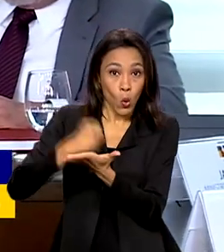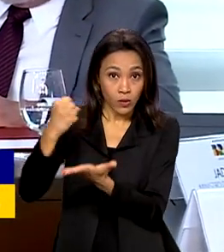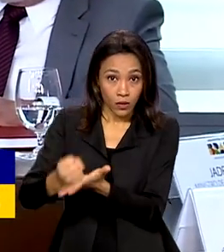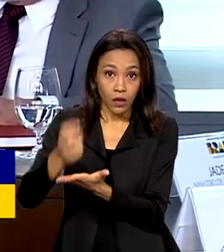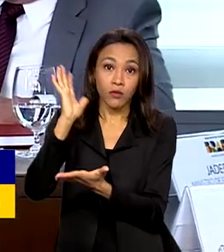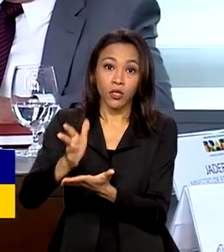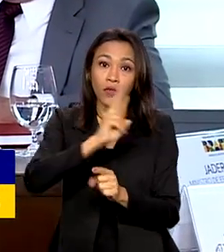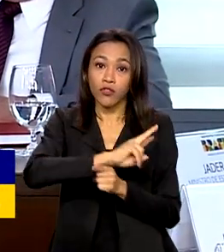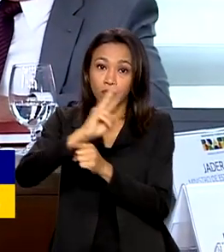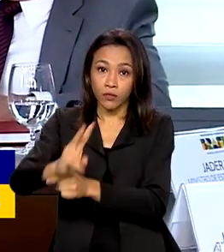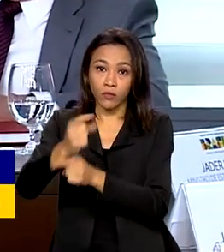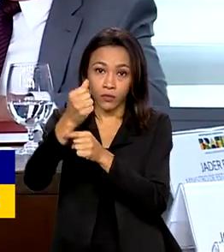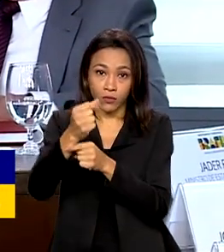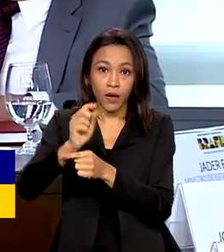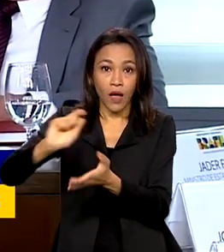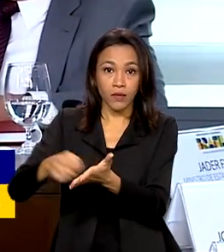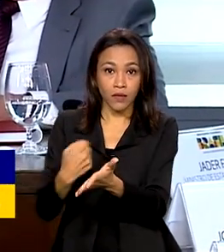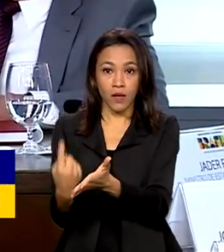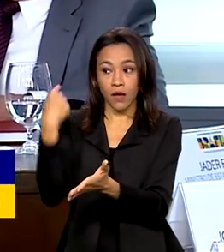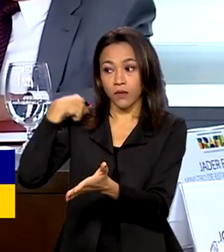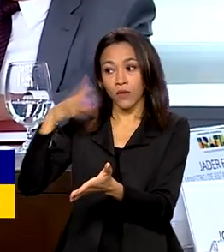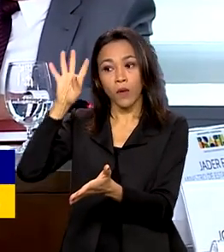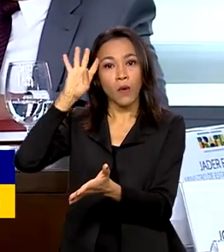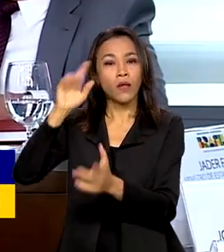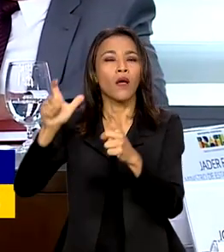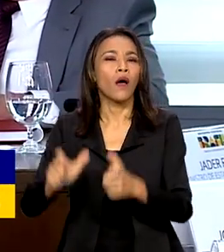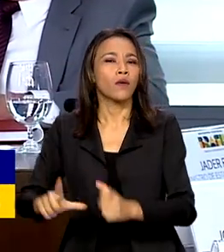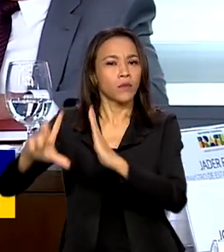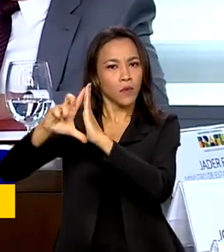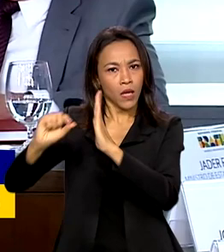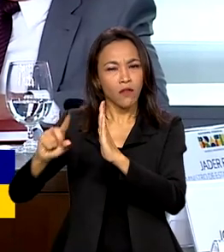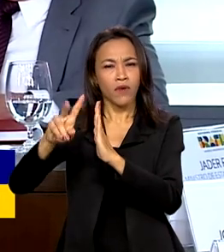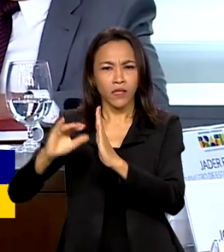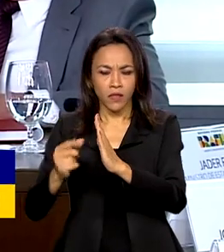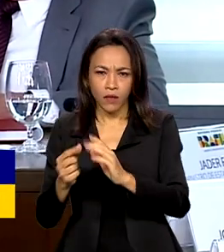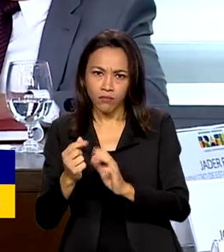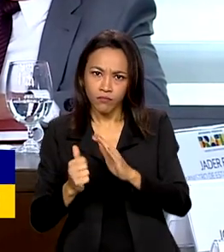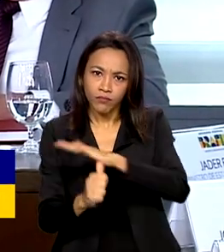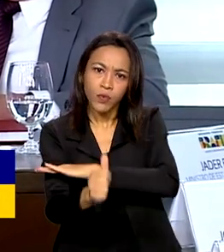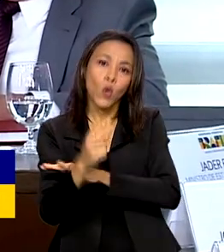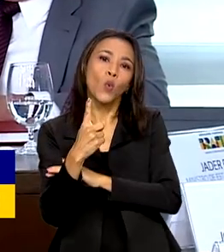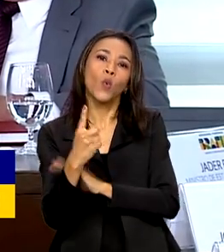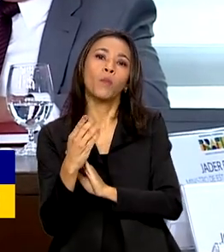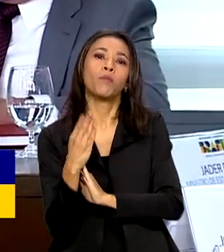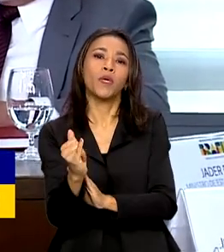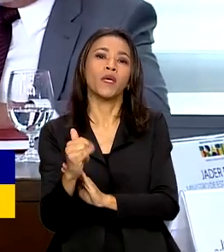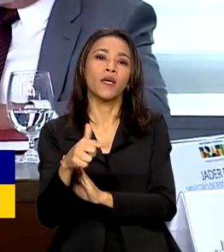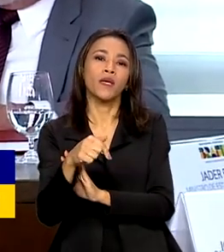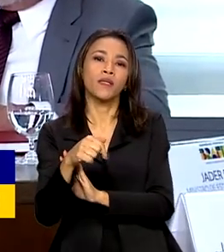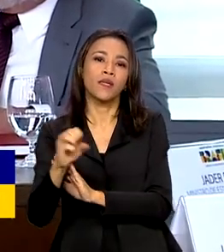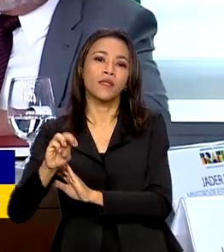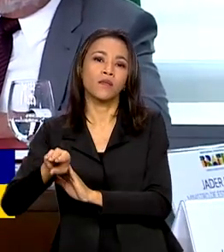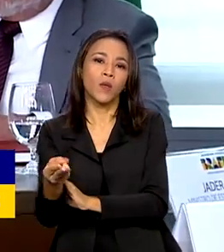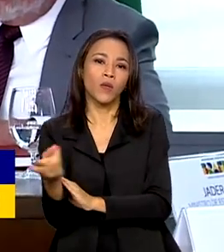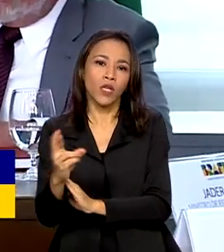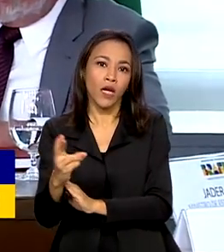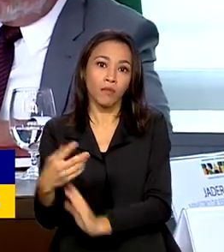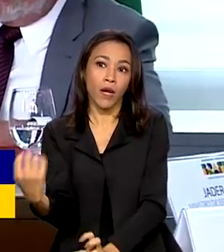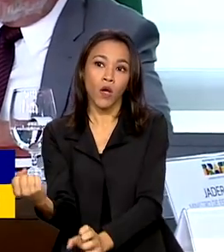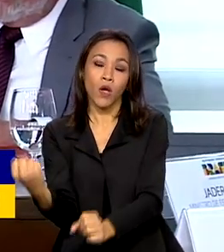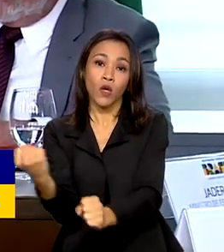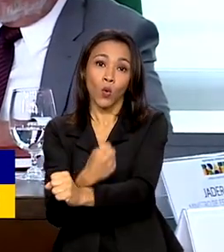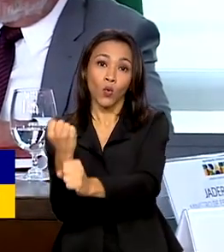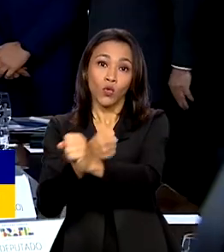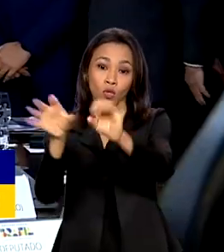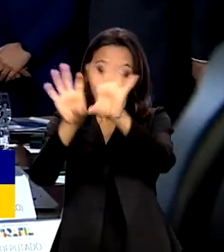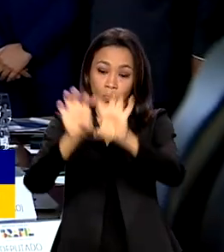nesta quarta-feira no Palácio do Planalto, serão liberados 1 bilhão e 700 milhões de reais para obras